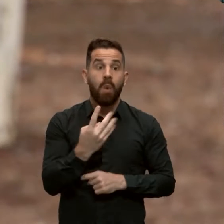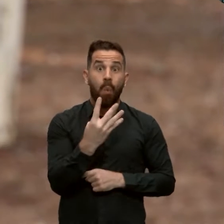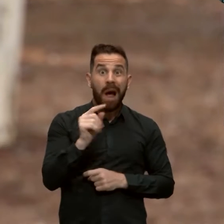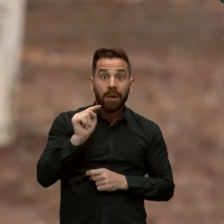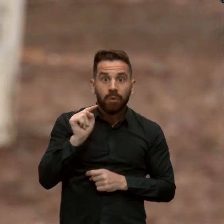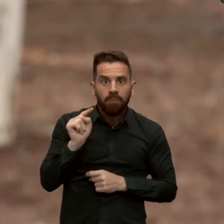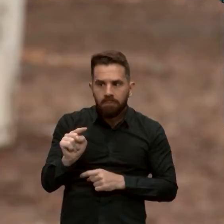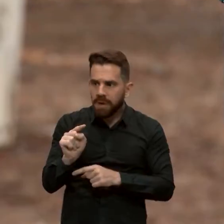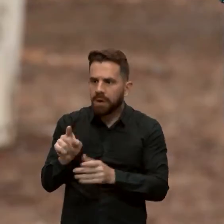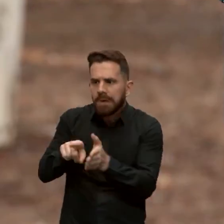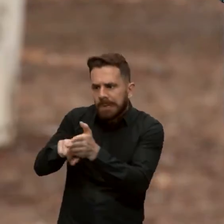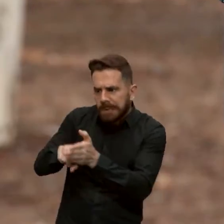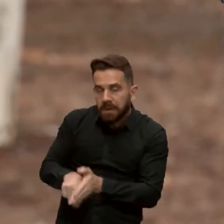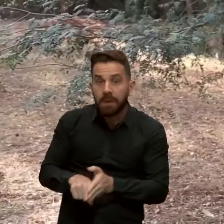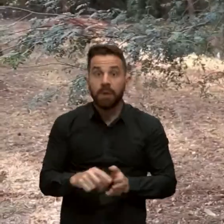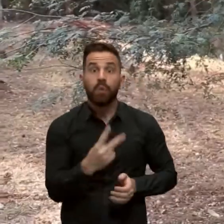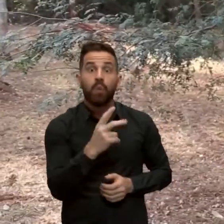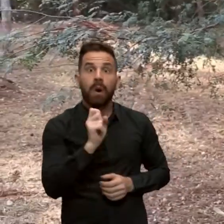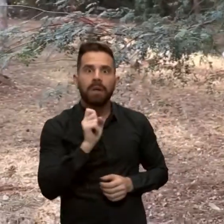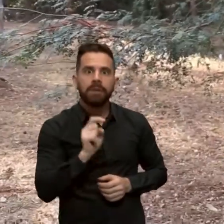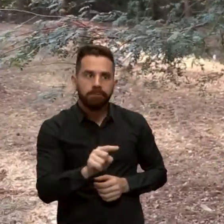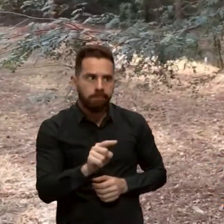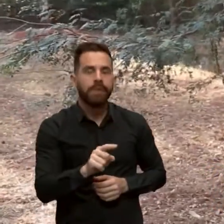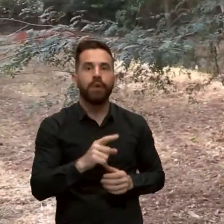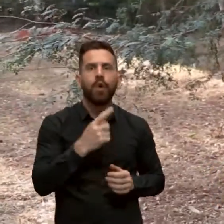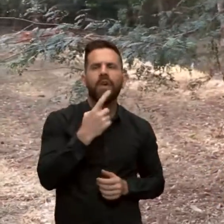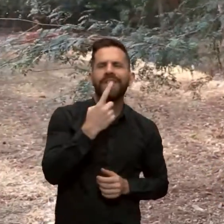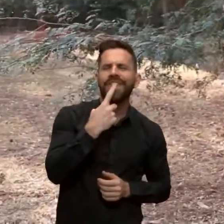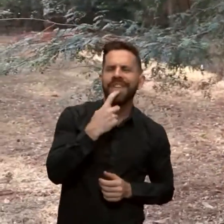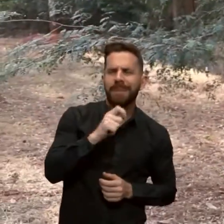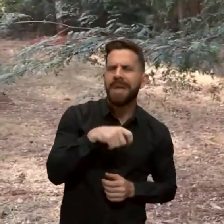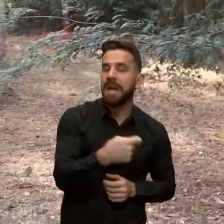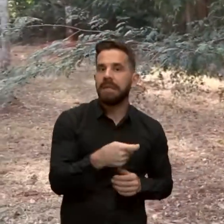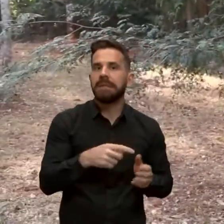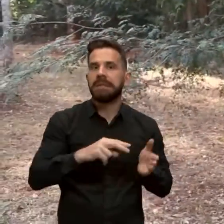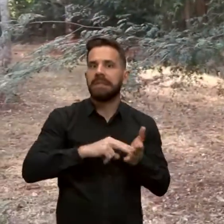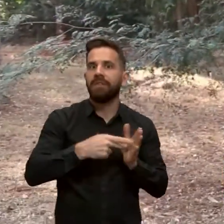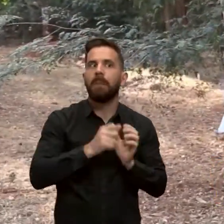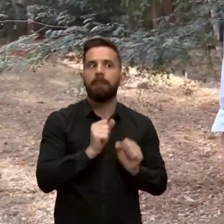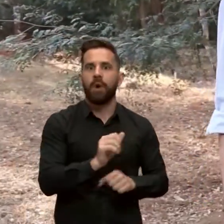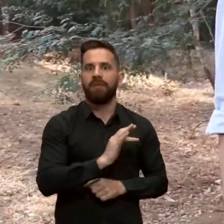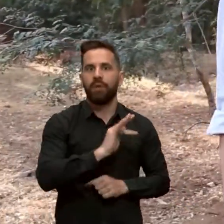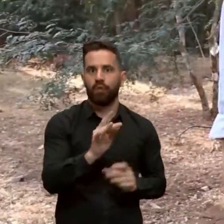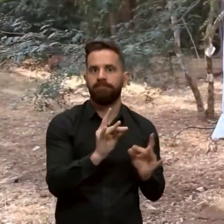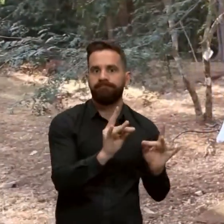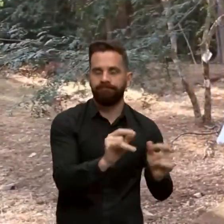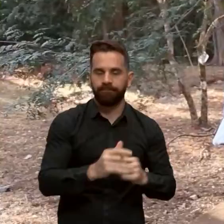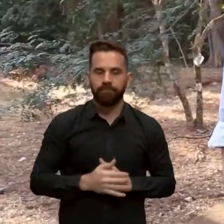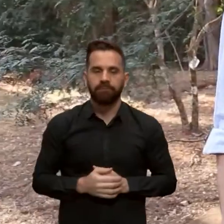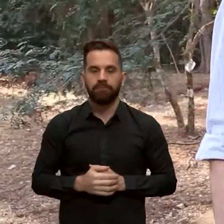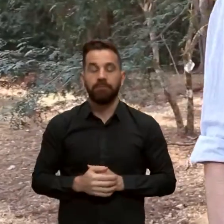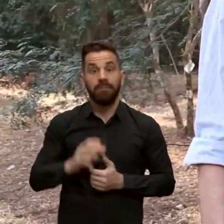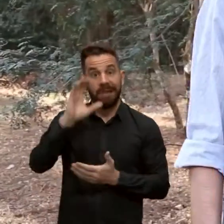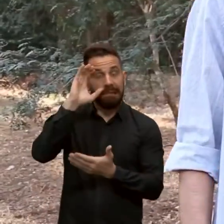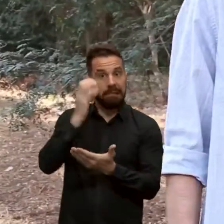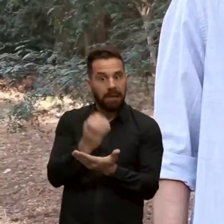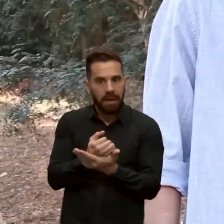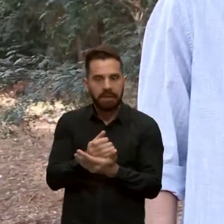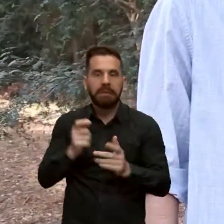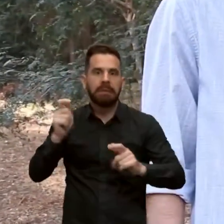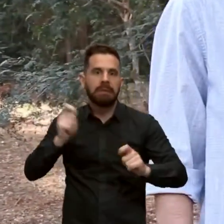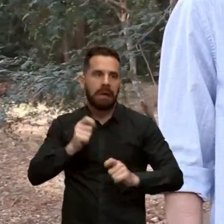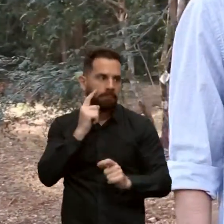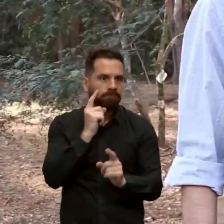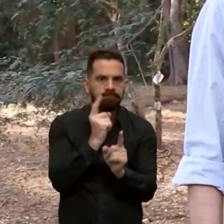2.000 estão na lista vermelha. Na tese, o Bruno usa ferramentas de identificação rápida para avaliar